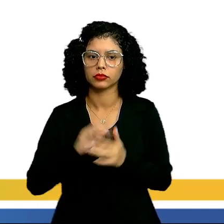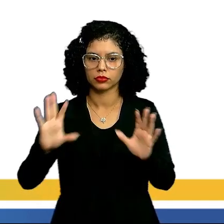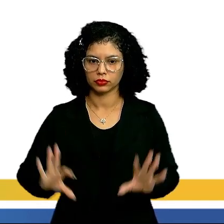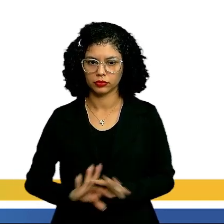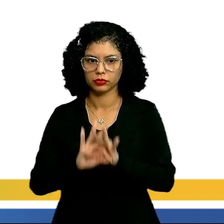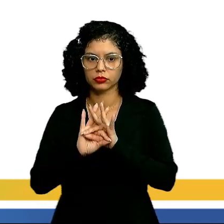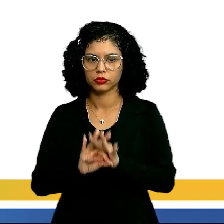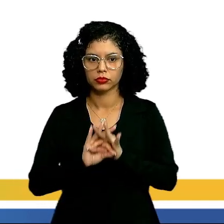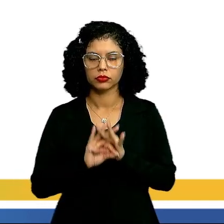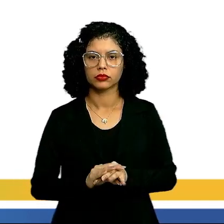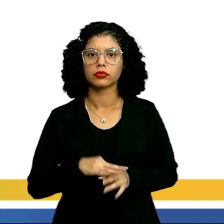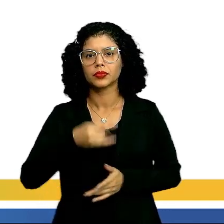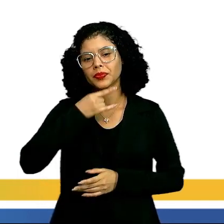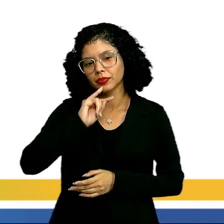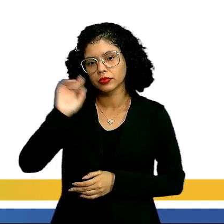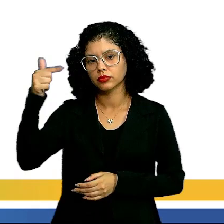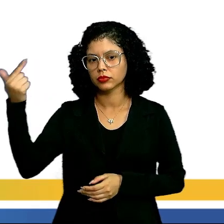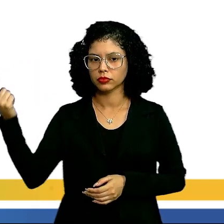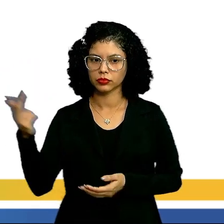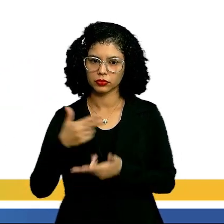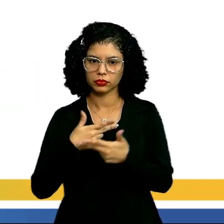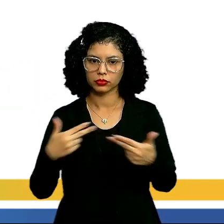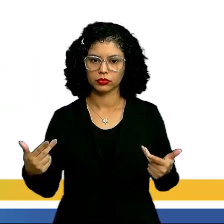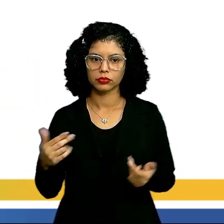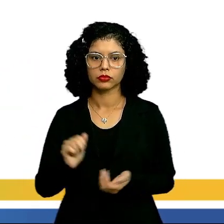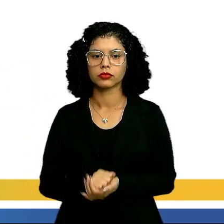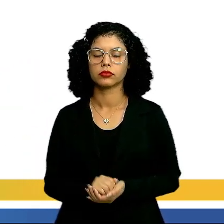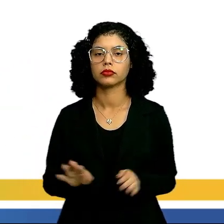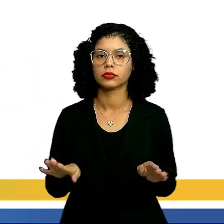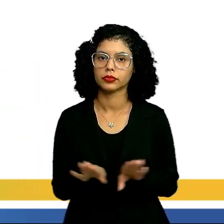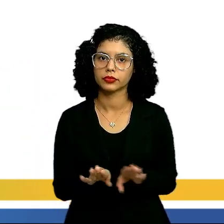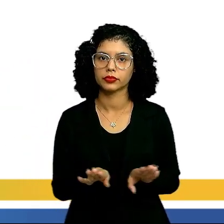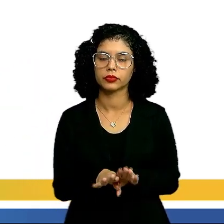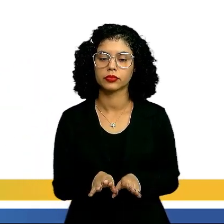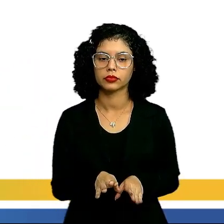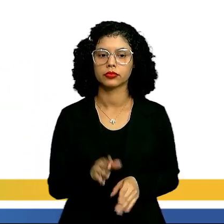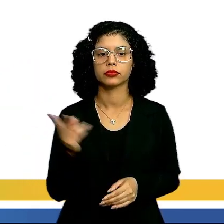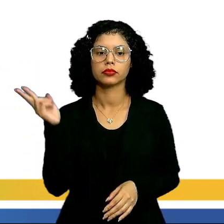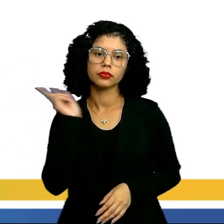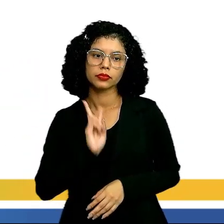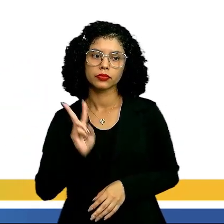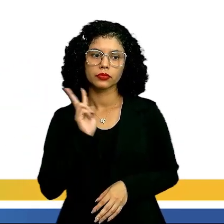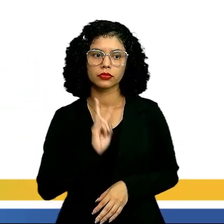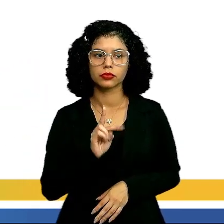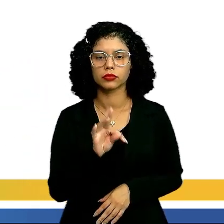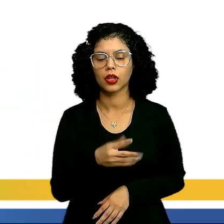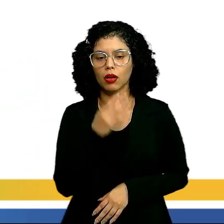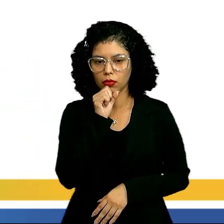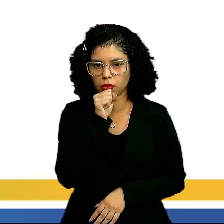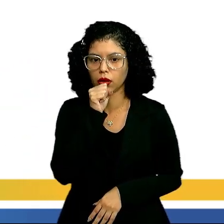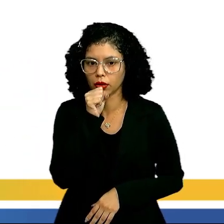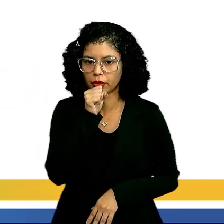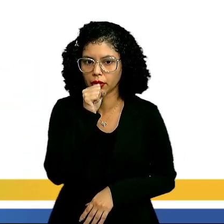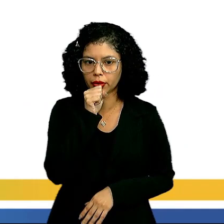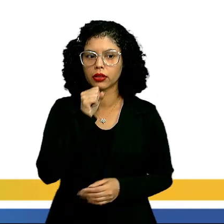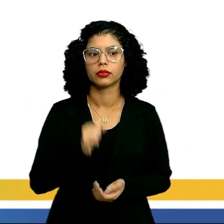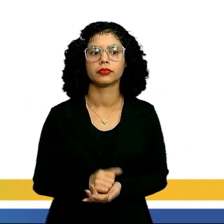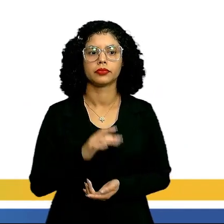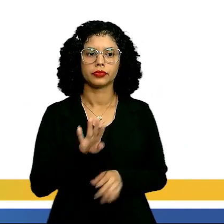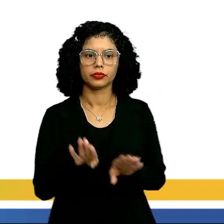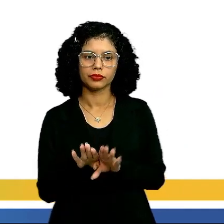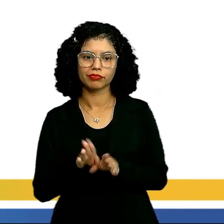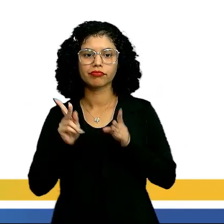relacionados ao consumo de álcool, enfim, outras questões. E também vítimas de tuberculose, tá? Então,